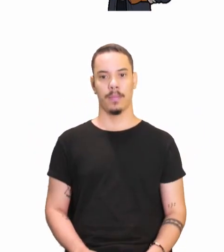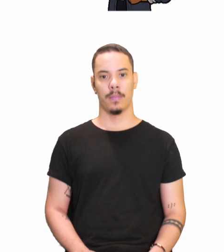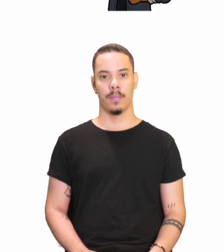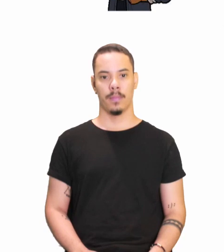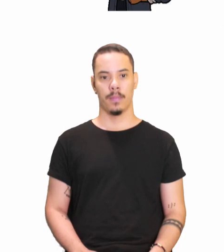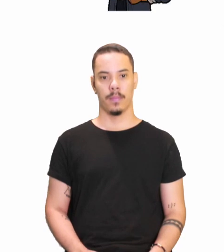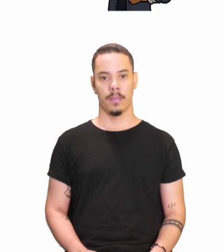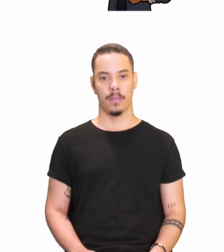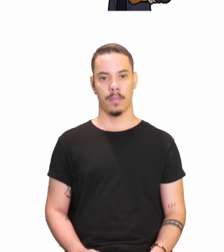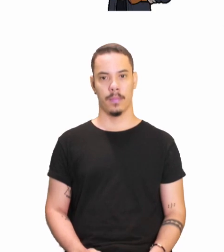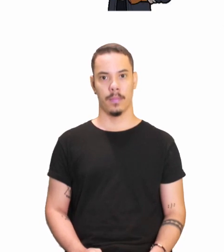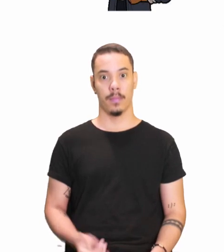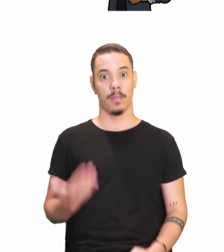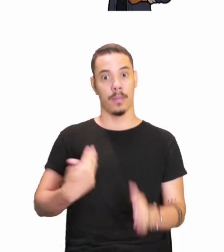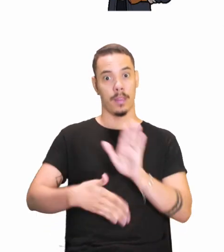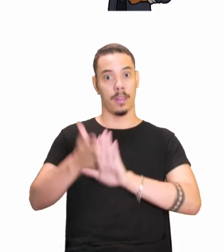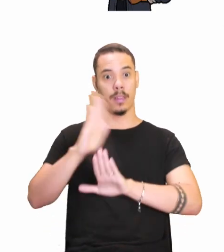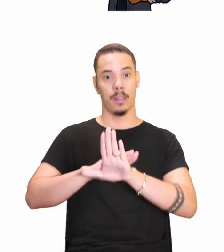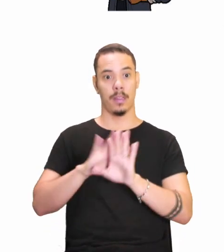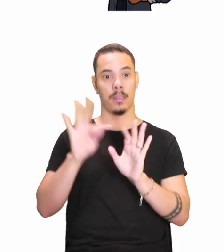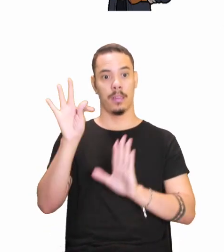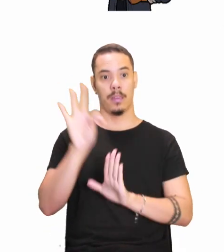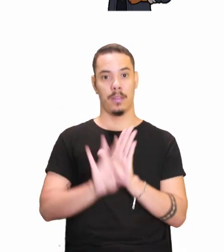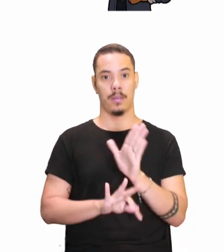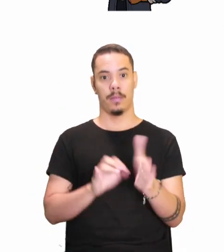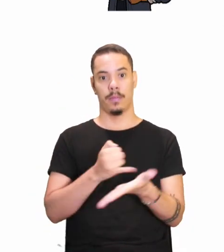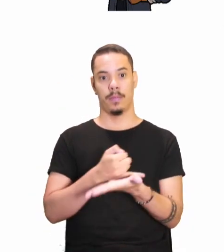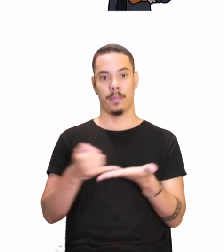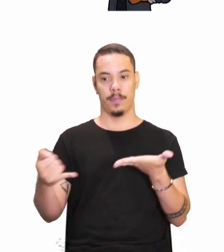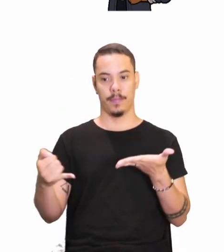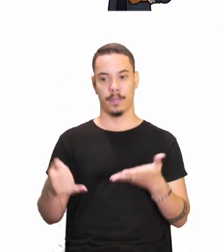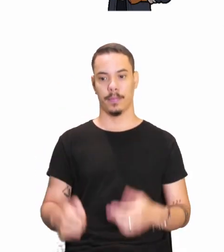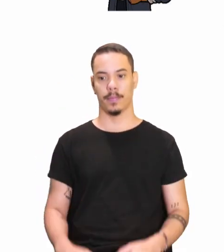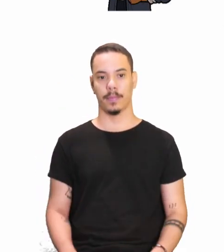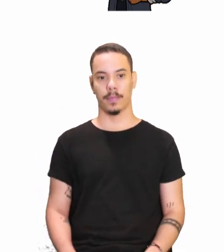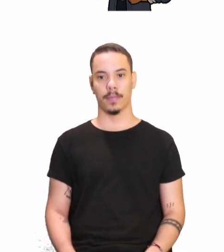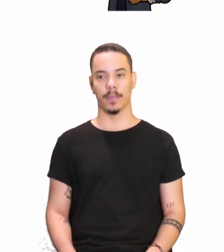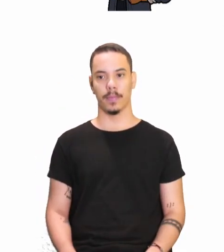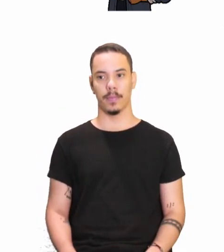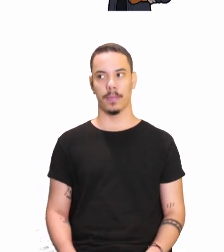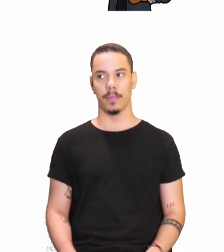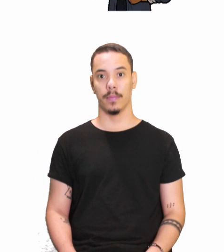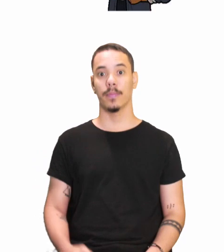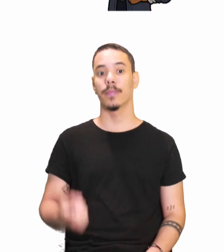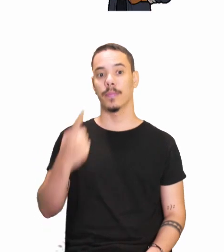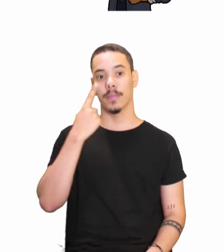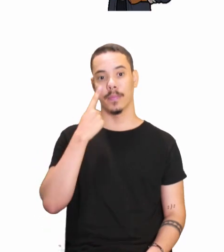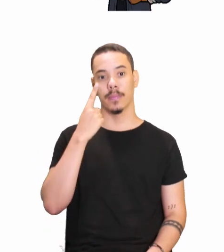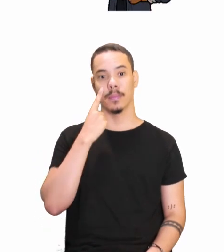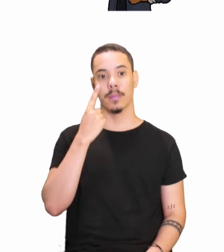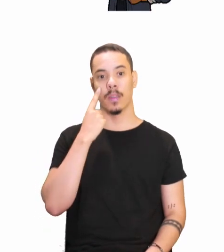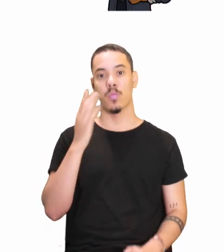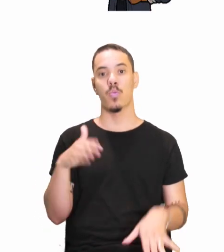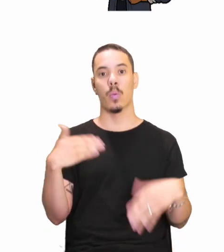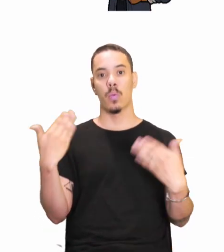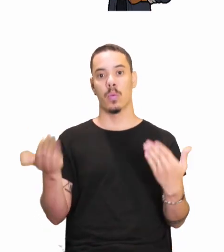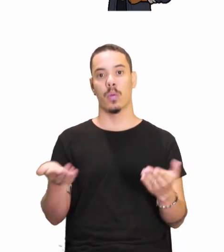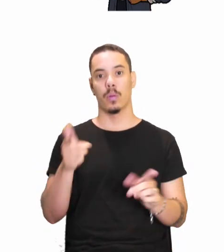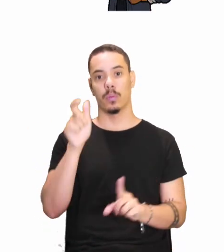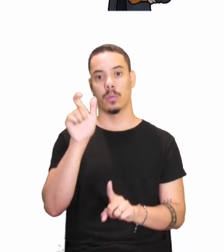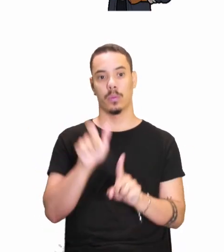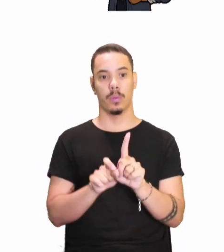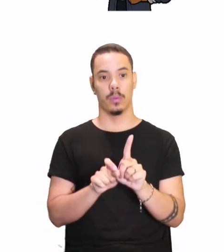foi tirado lá do nosso texto introdutório. Aí você vai olhar qual é o sujeito da